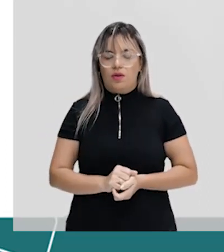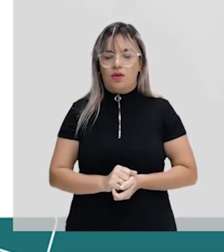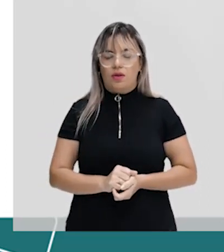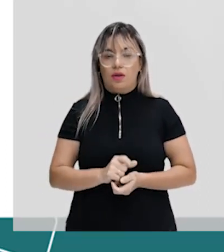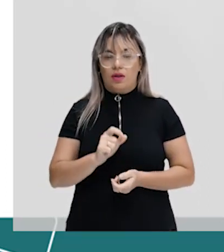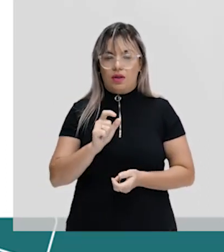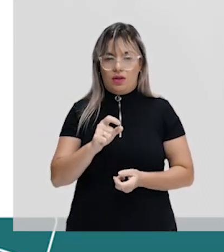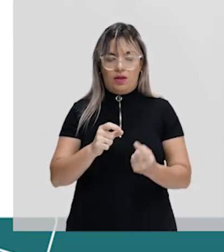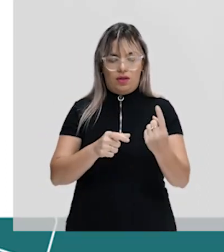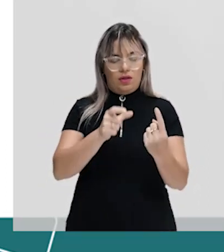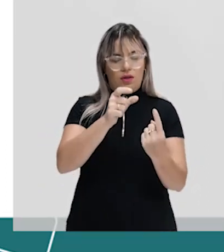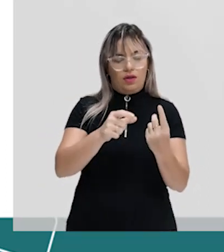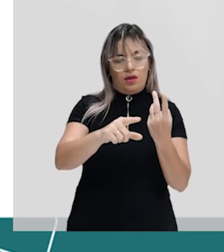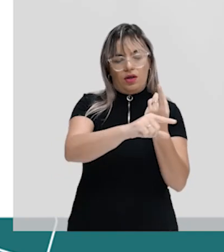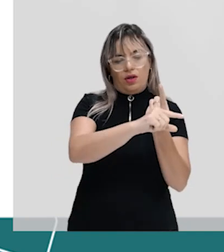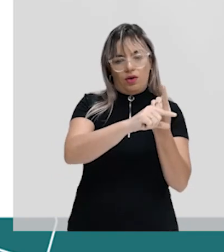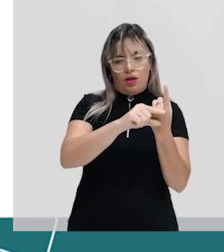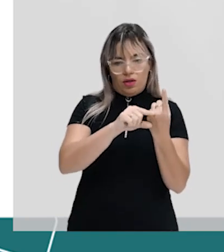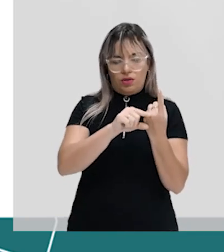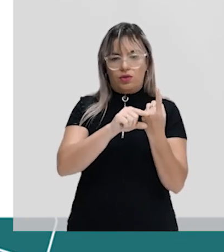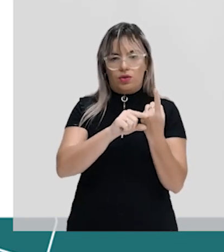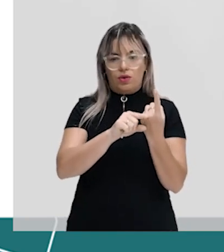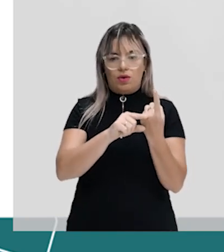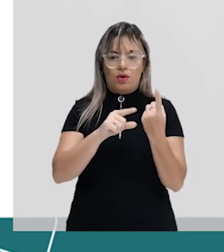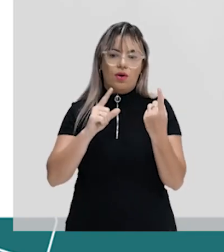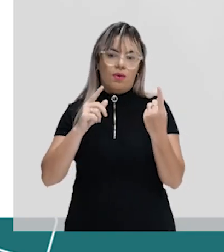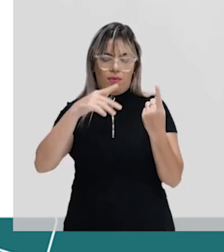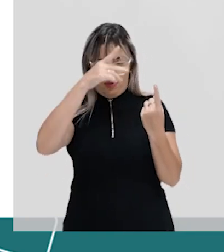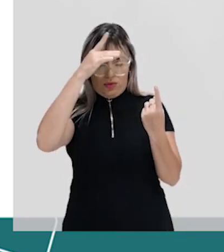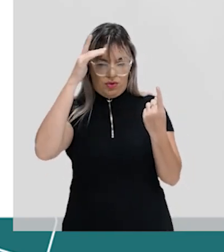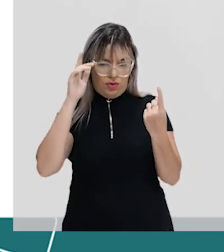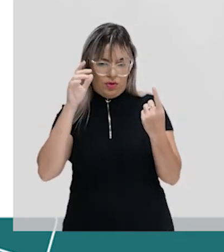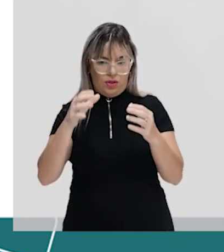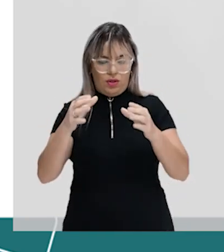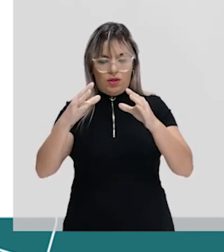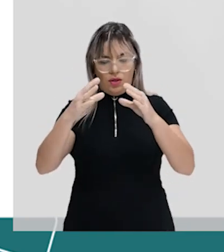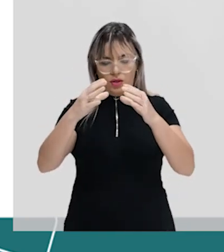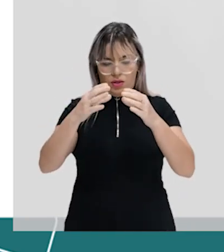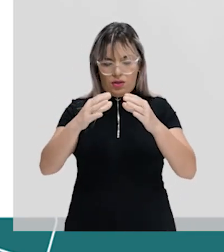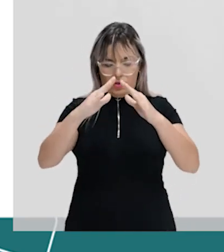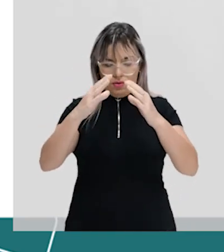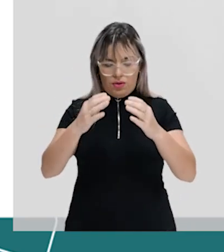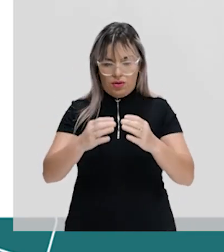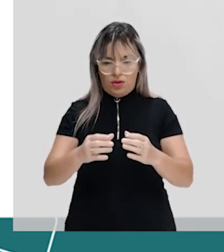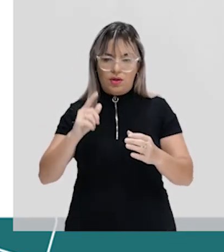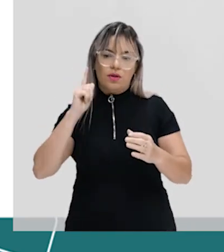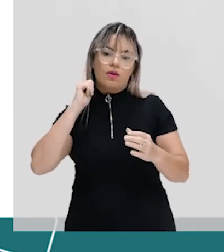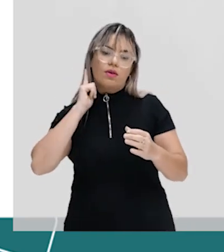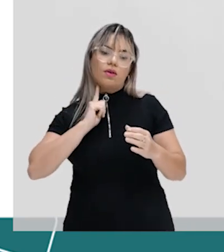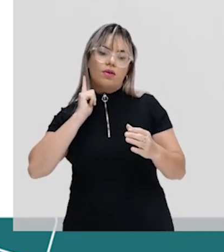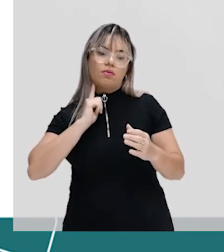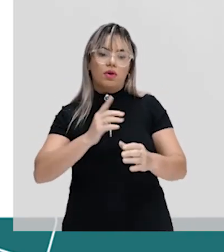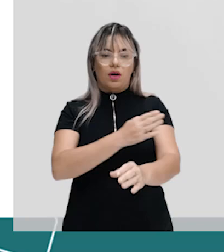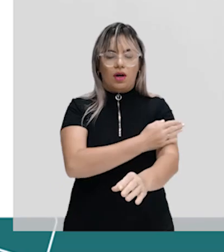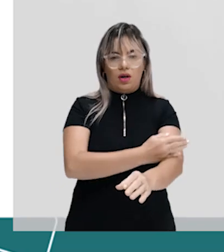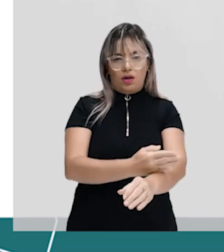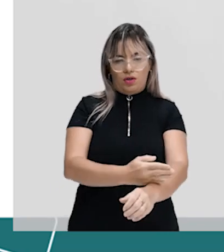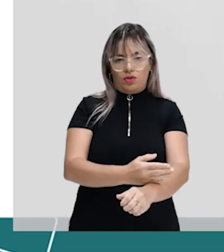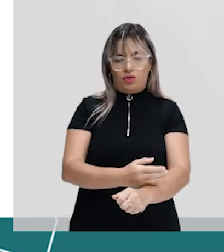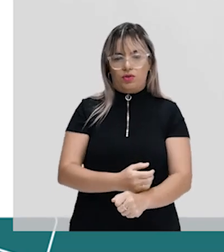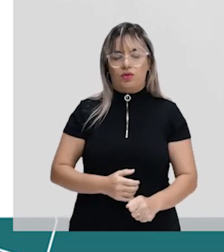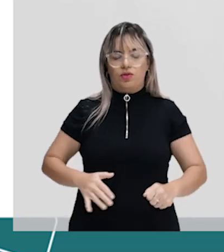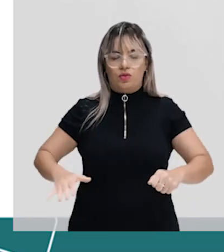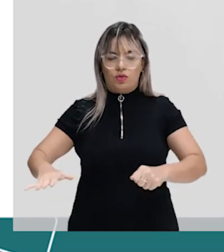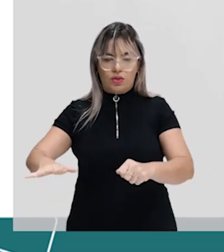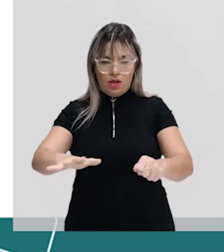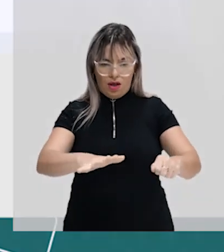mineiro, era acostumado com o sertão. Ele soube traduzir como ninguém o interior das Minas Gerais em suas obras. Já ouviu falar de